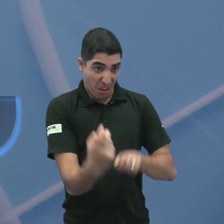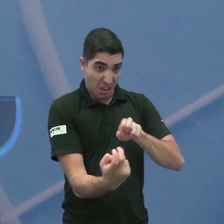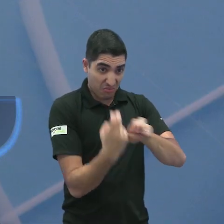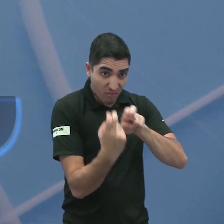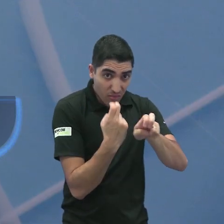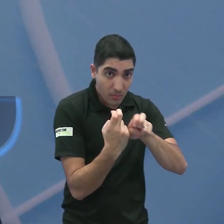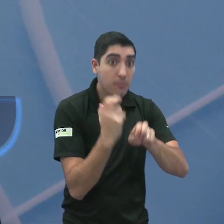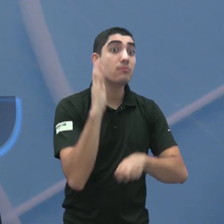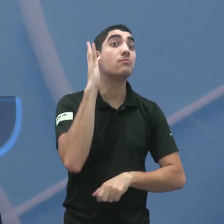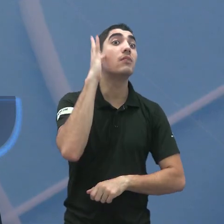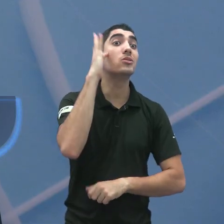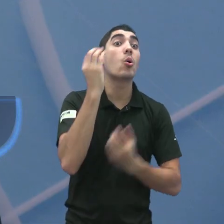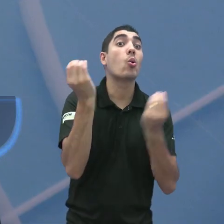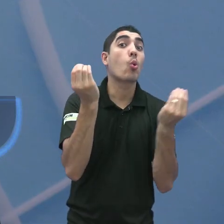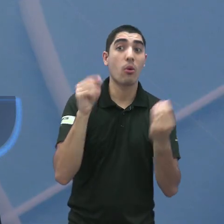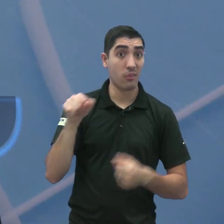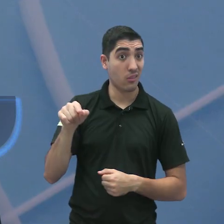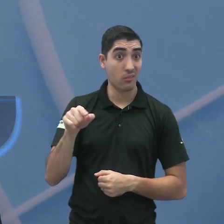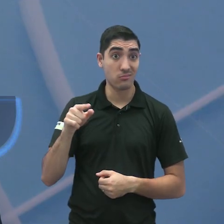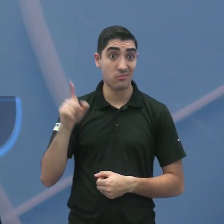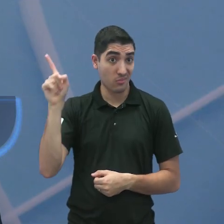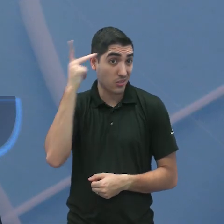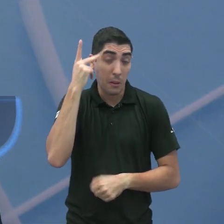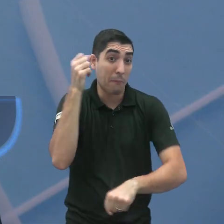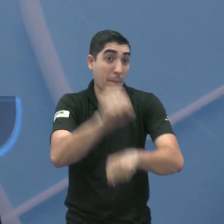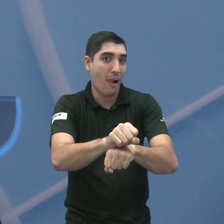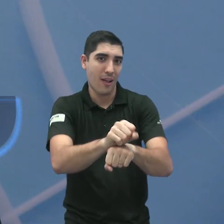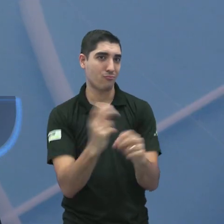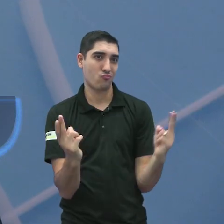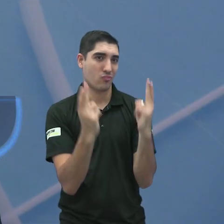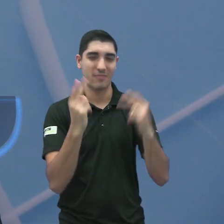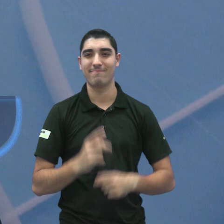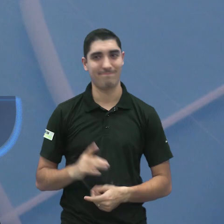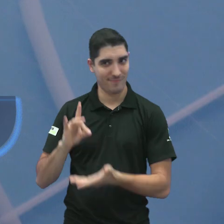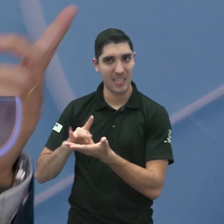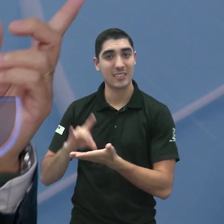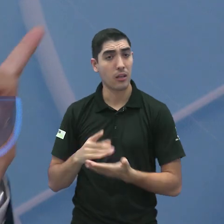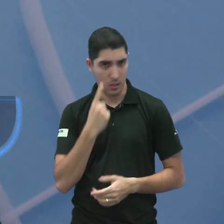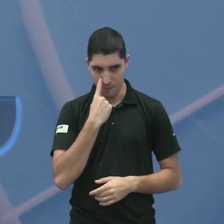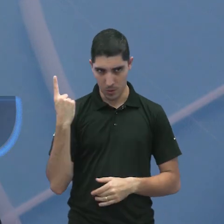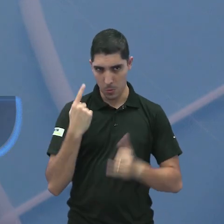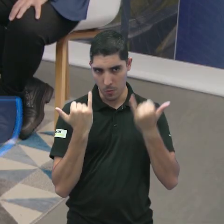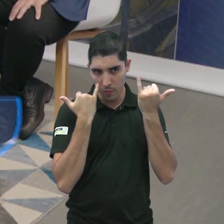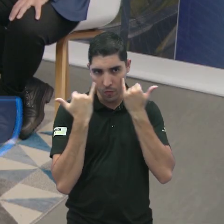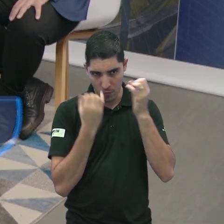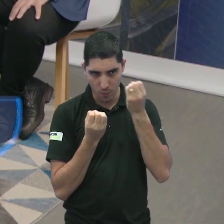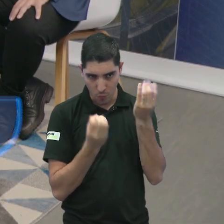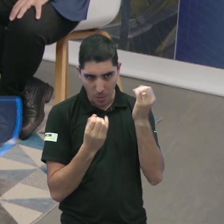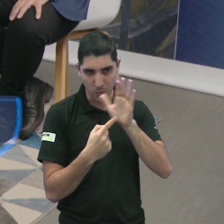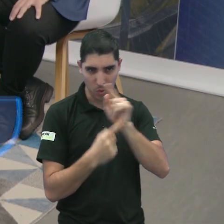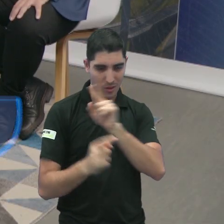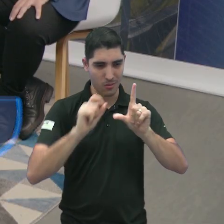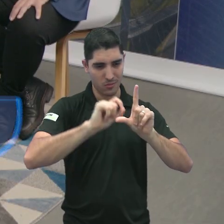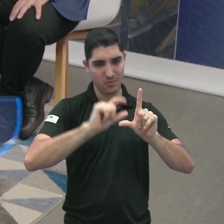transporte de massa pelos trilhos lá, acho que a cidade hoje estaria parada. Com certeza. No gráfico, só para a gente entender um